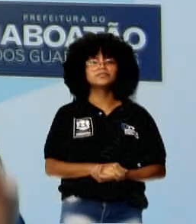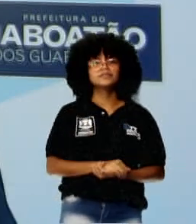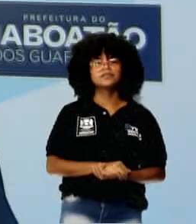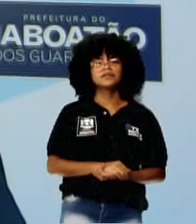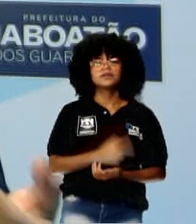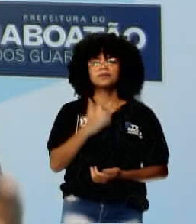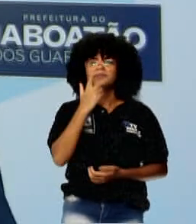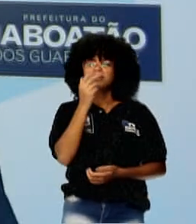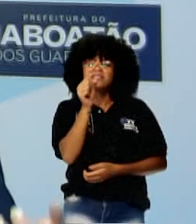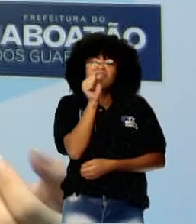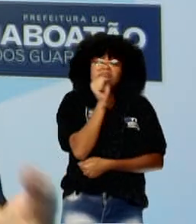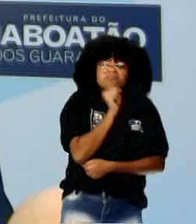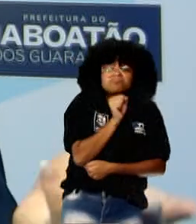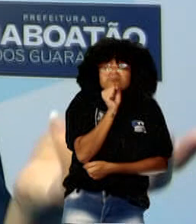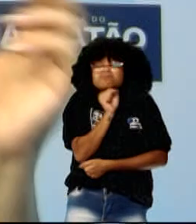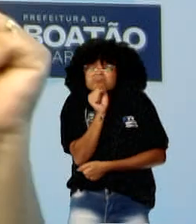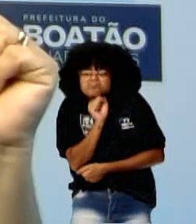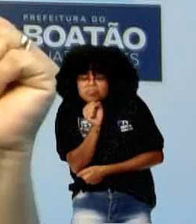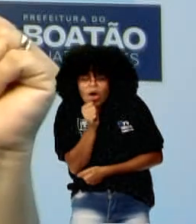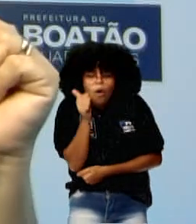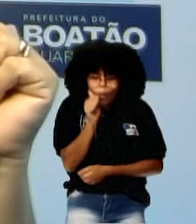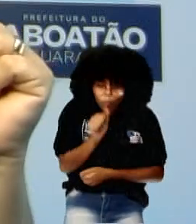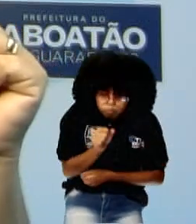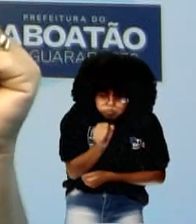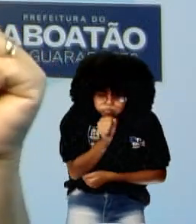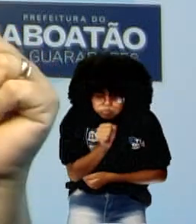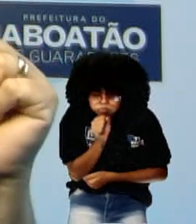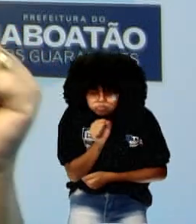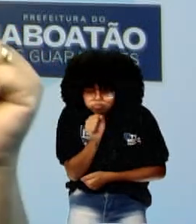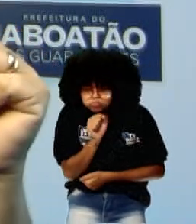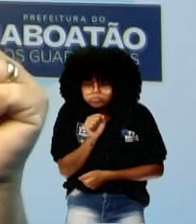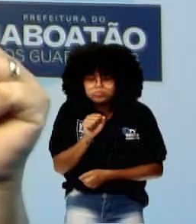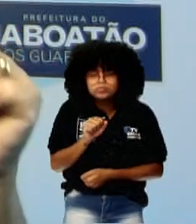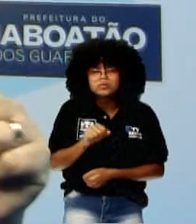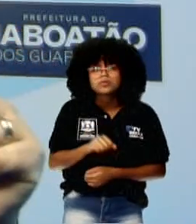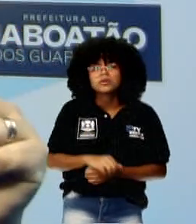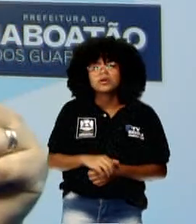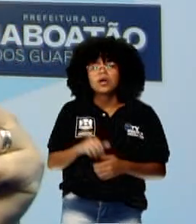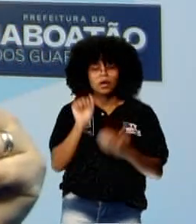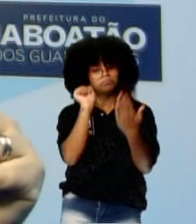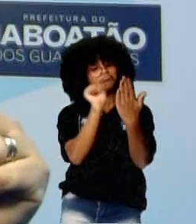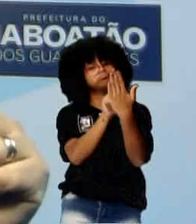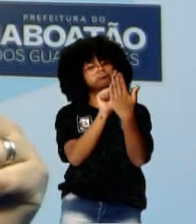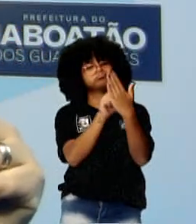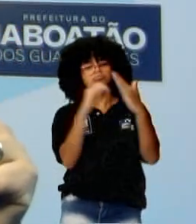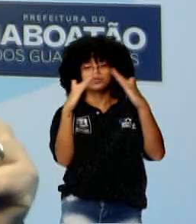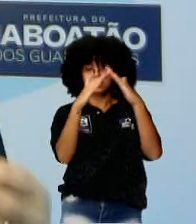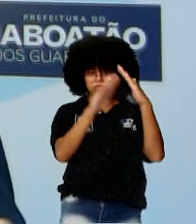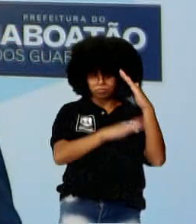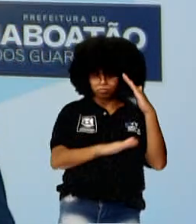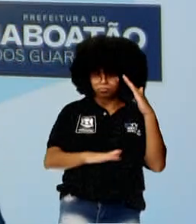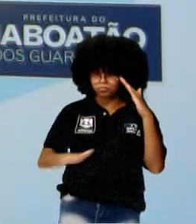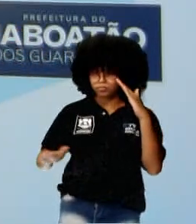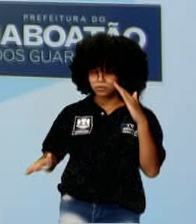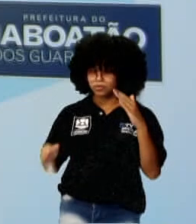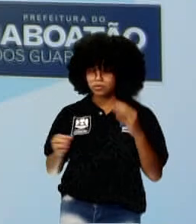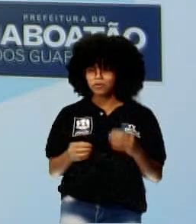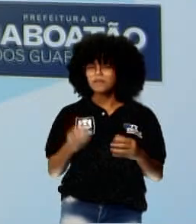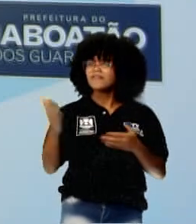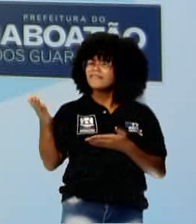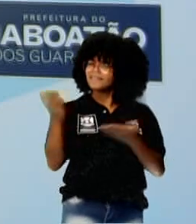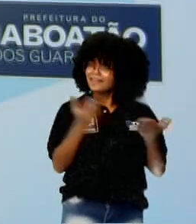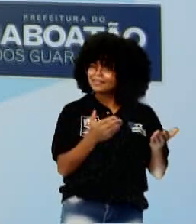uma velha, velha, velha senhora que chegou até a porta dos sete anões oferecendo,